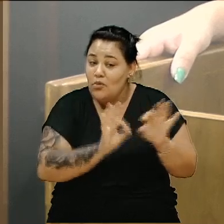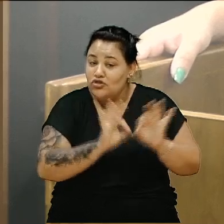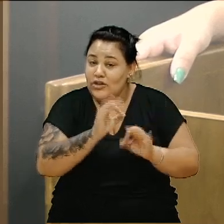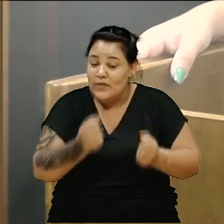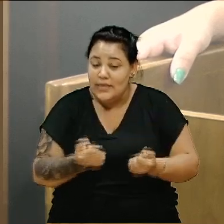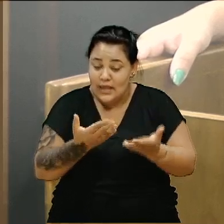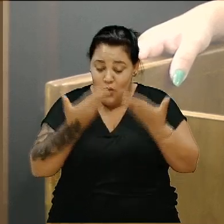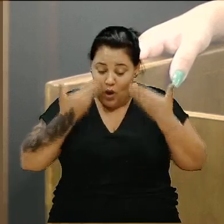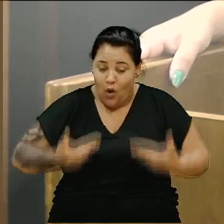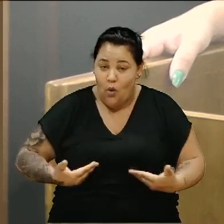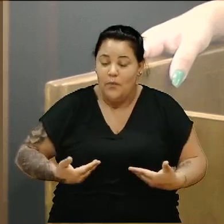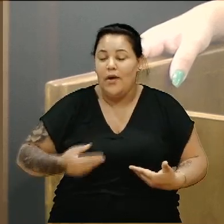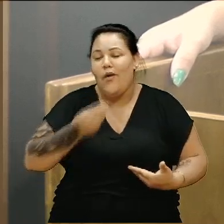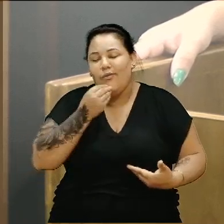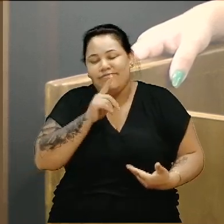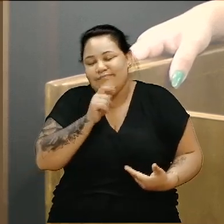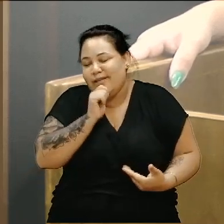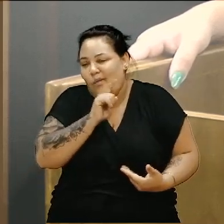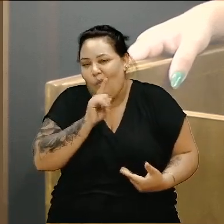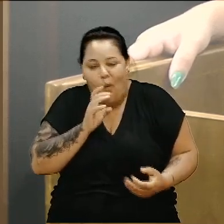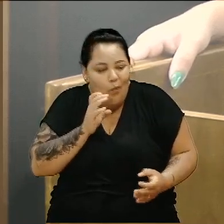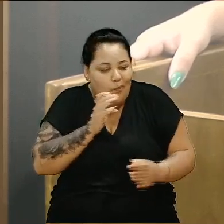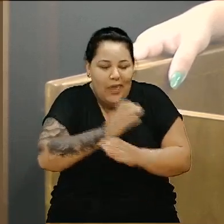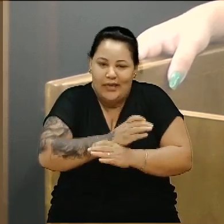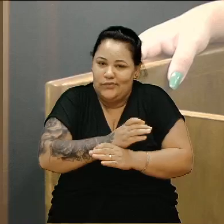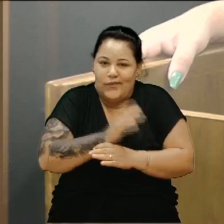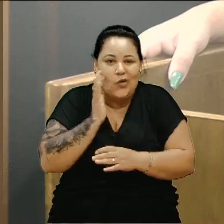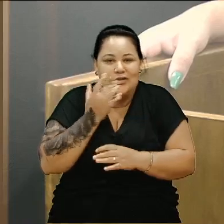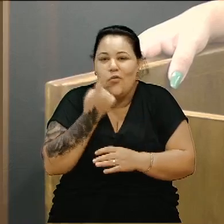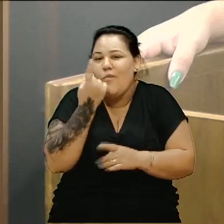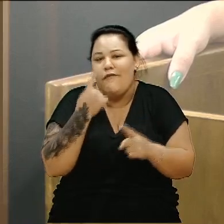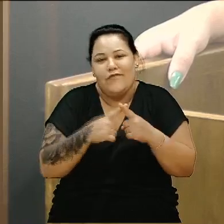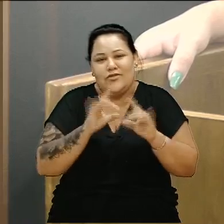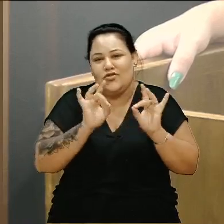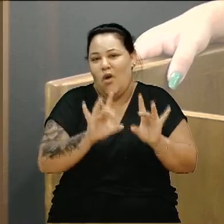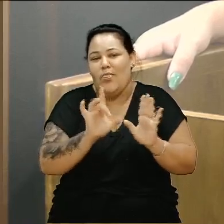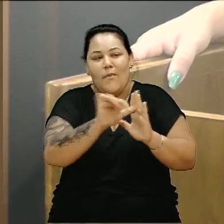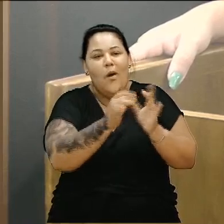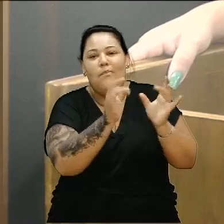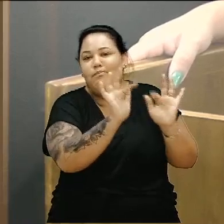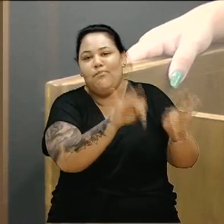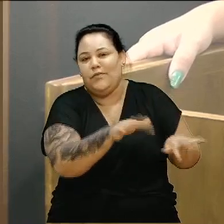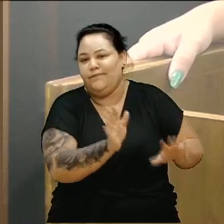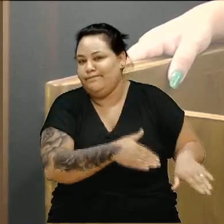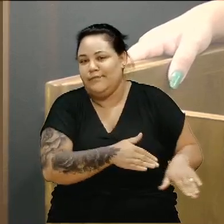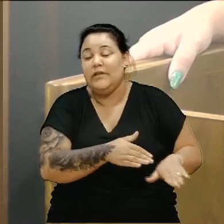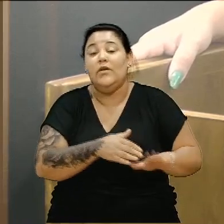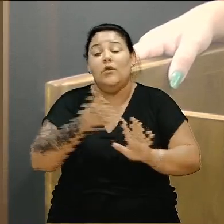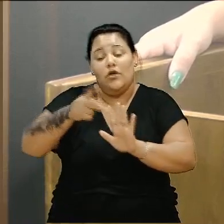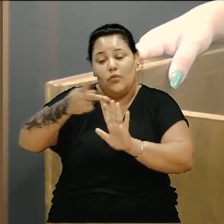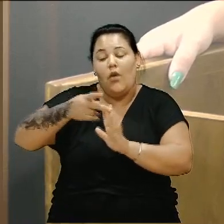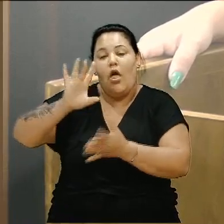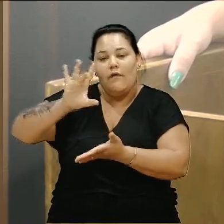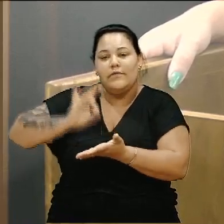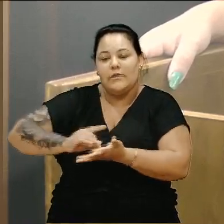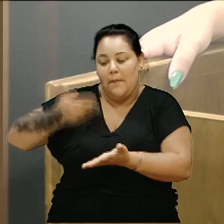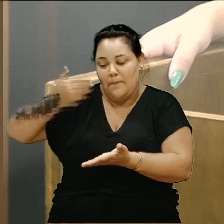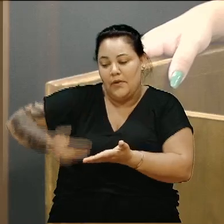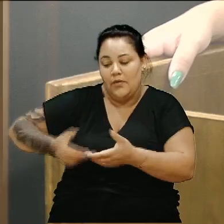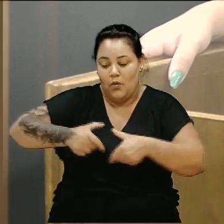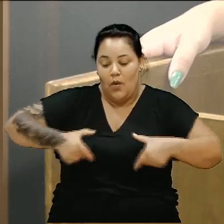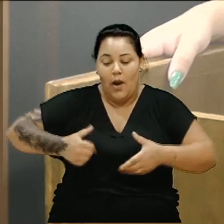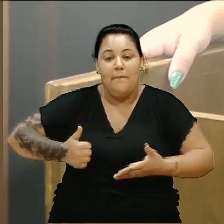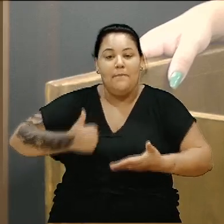ele não foi tão completo e aconteceu só uma vez. E a gente, então, protocola esse projeto do uniforme padronizado para que ele